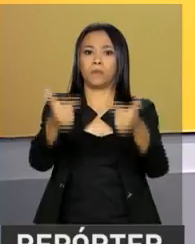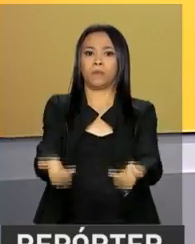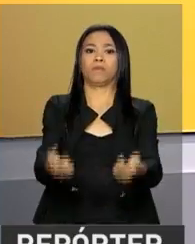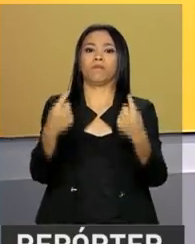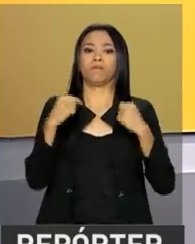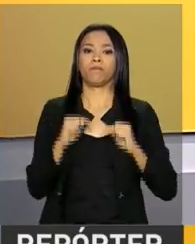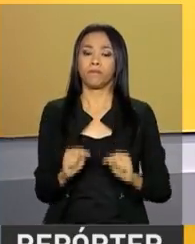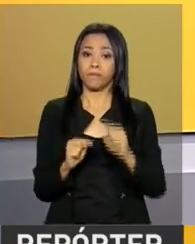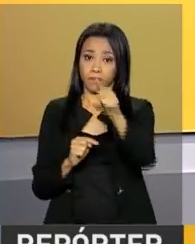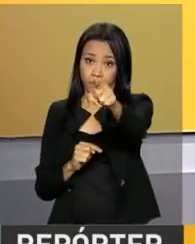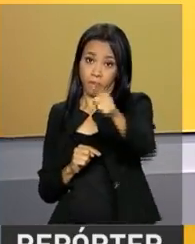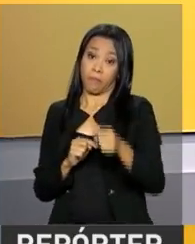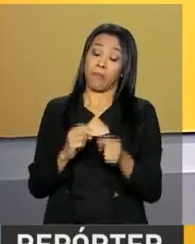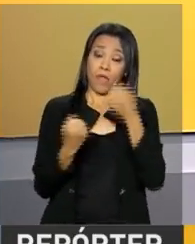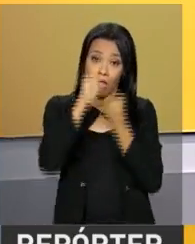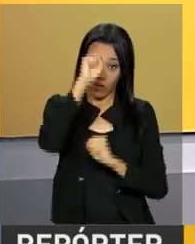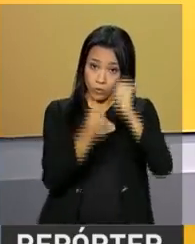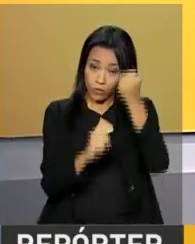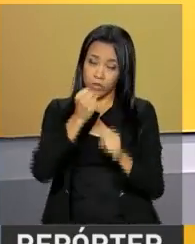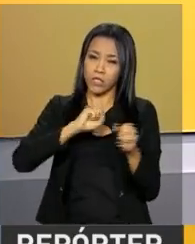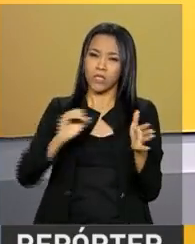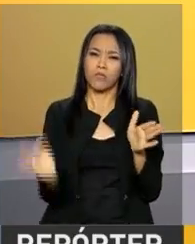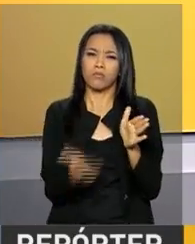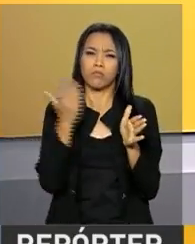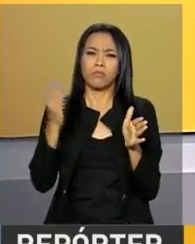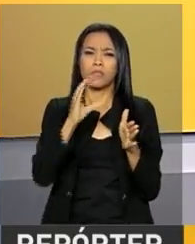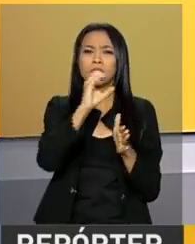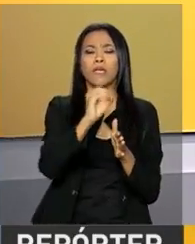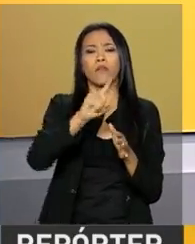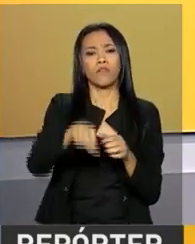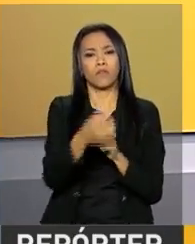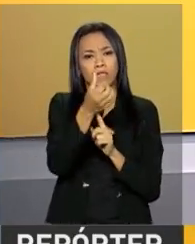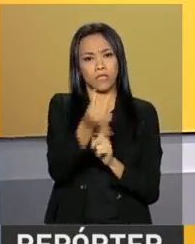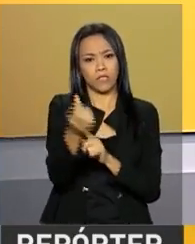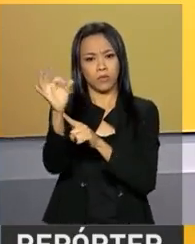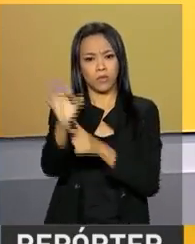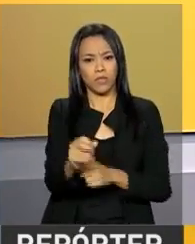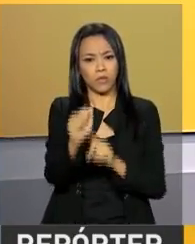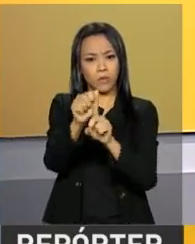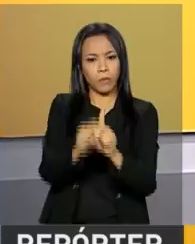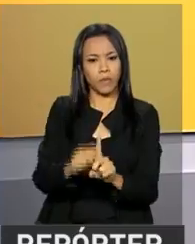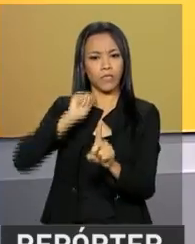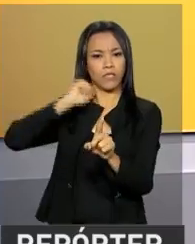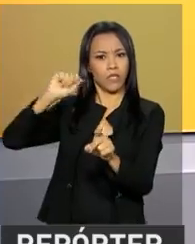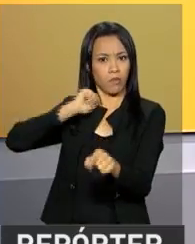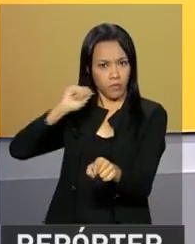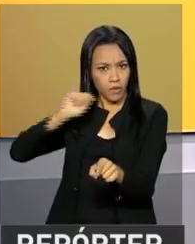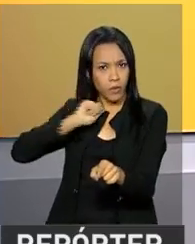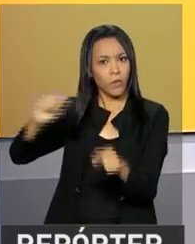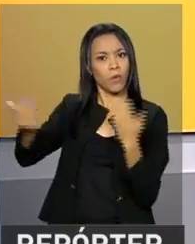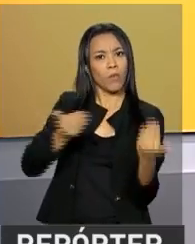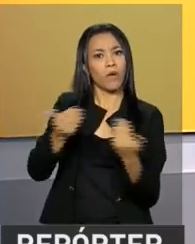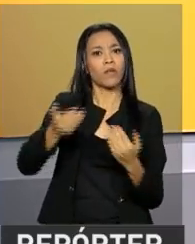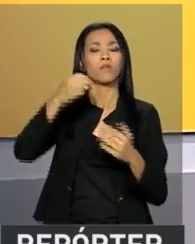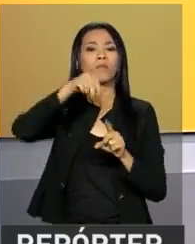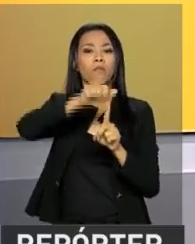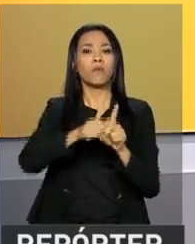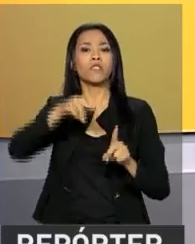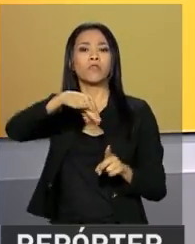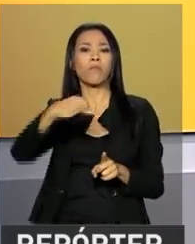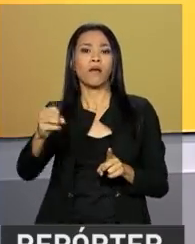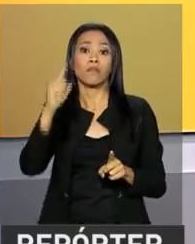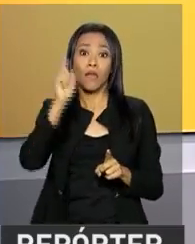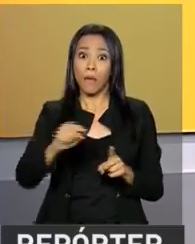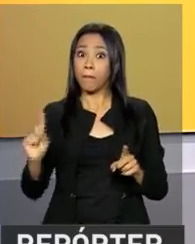produção industrial nacional cresceu 0,6% no mês de abril, na comparação com março deste ano. É a